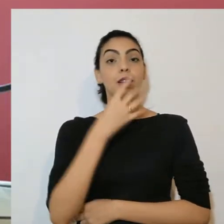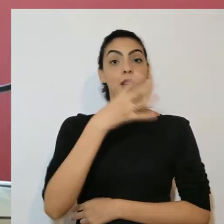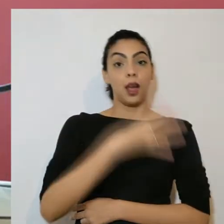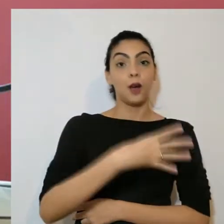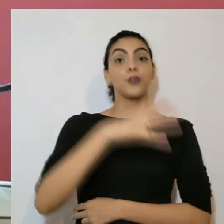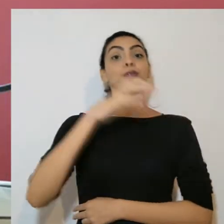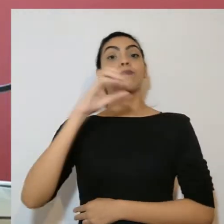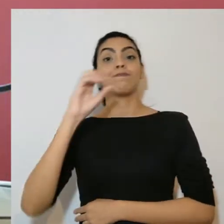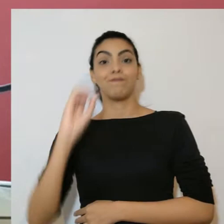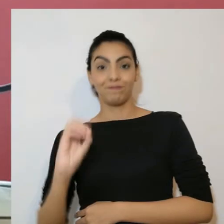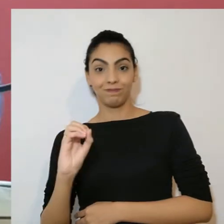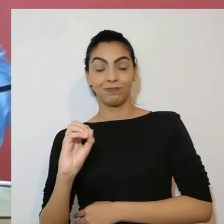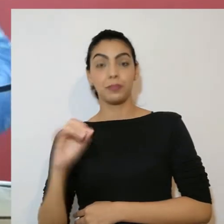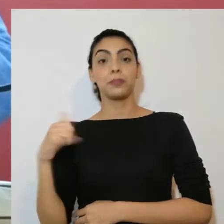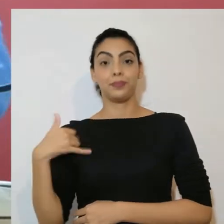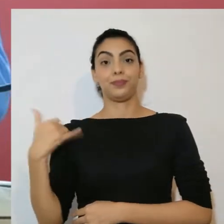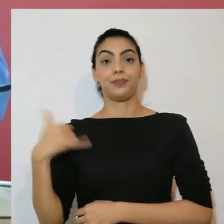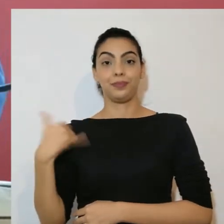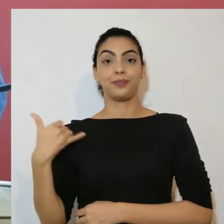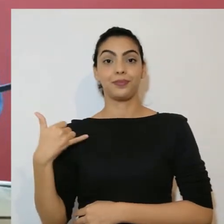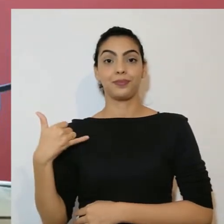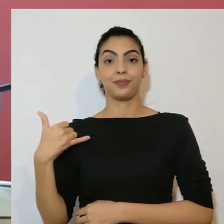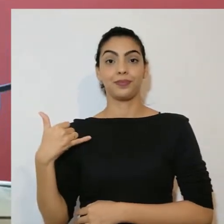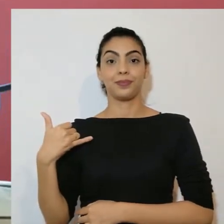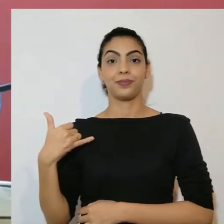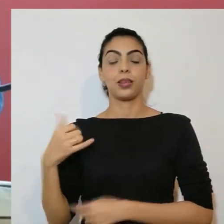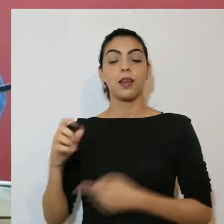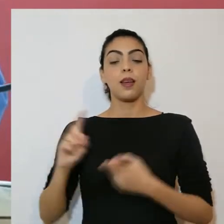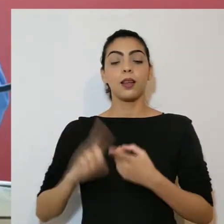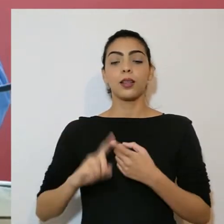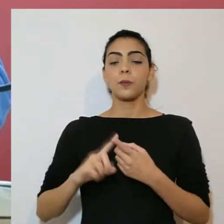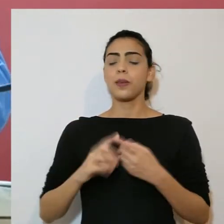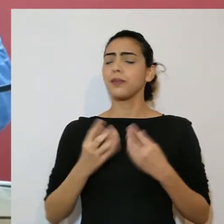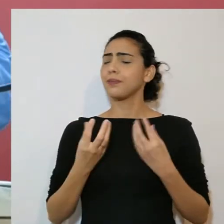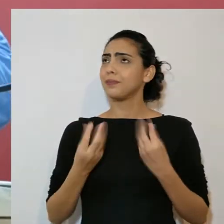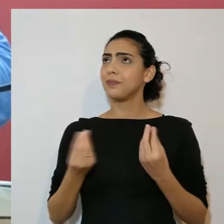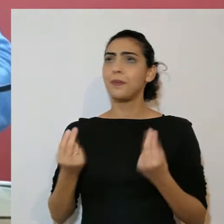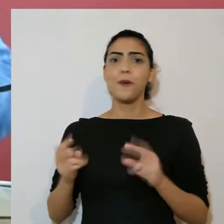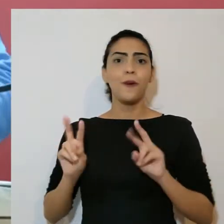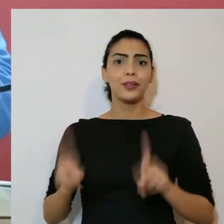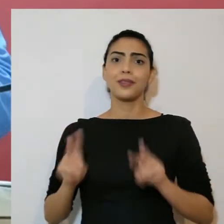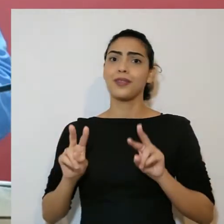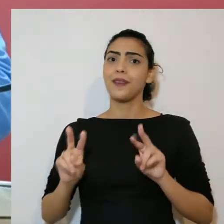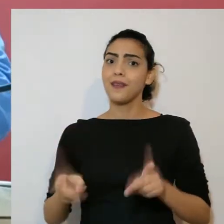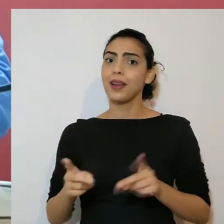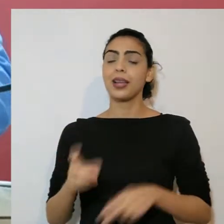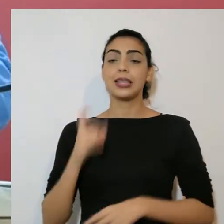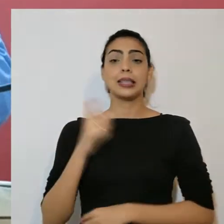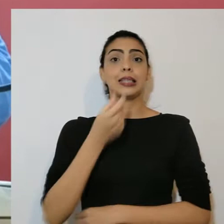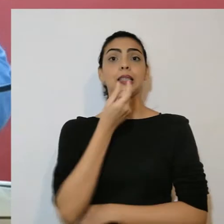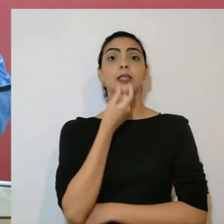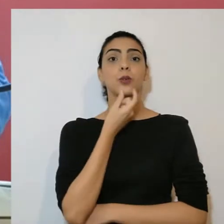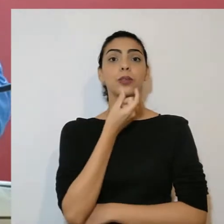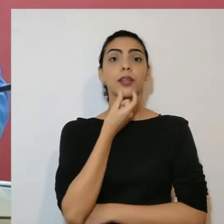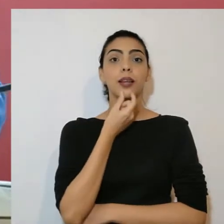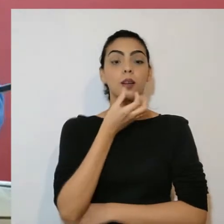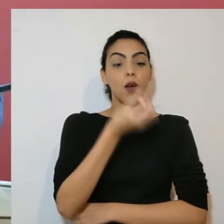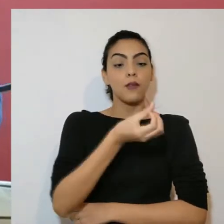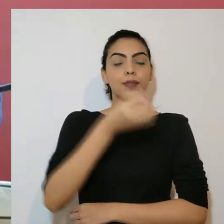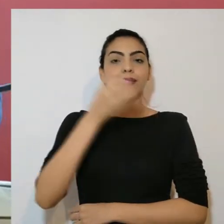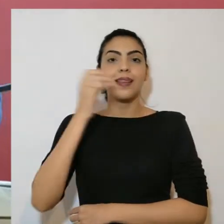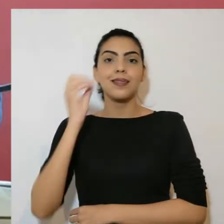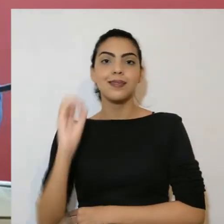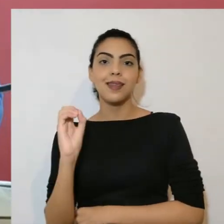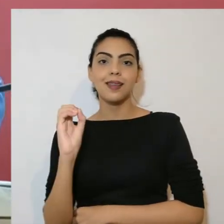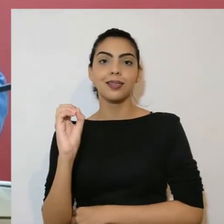muito diferente de ser solteiro aos 40 anos. Também é muito diferente ser solteiro aos